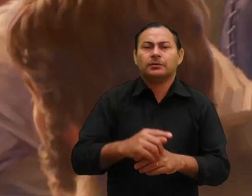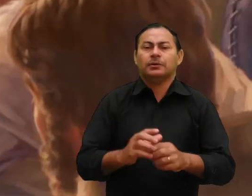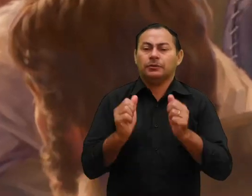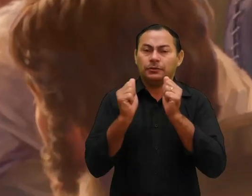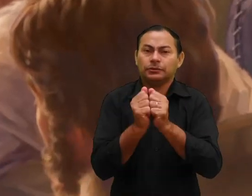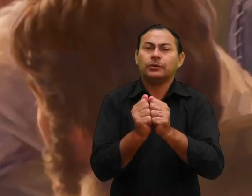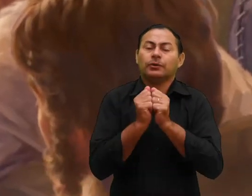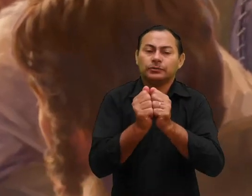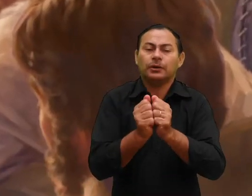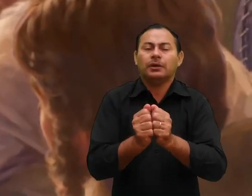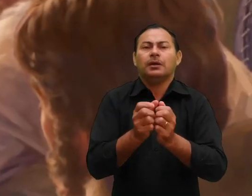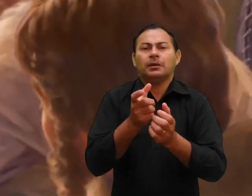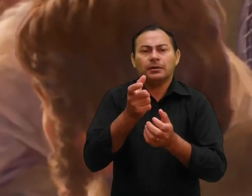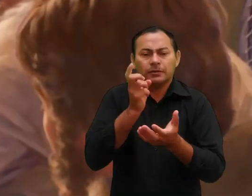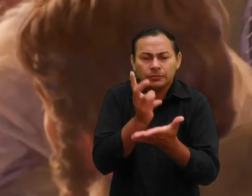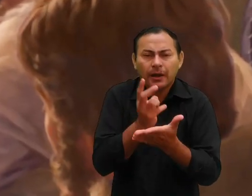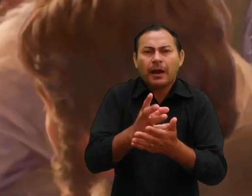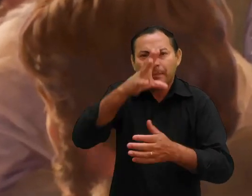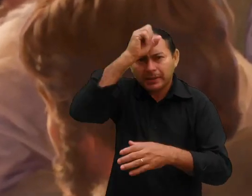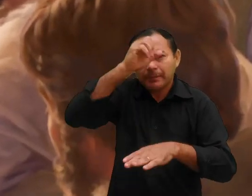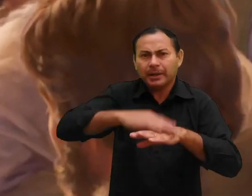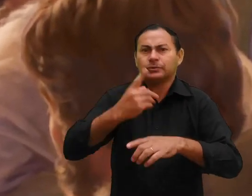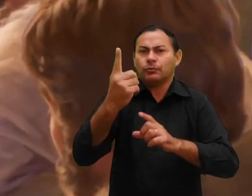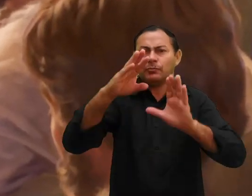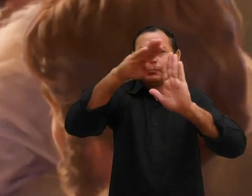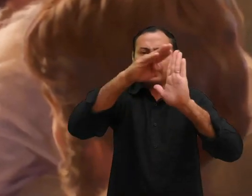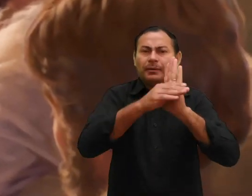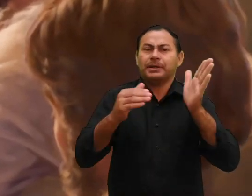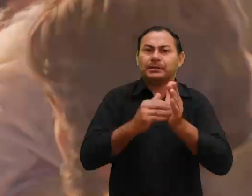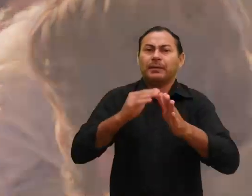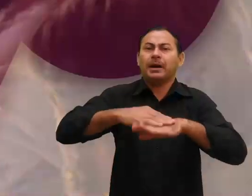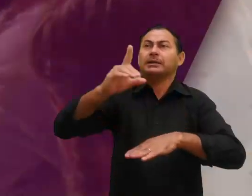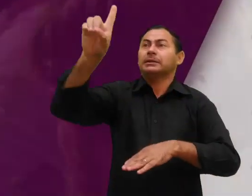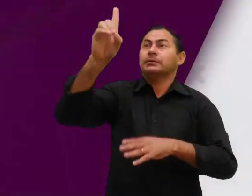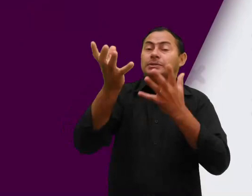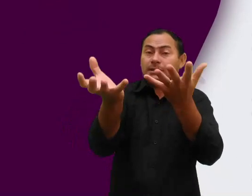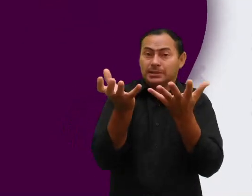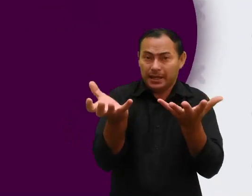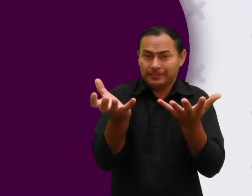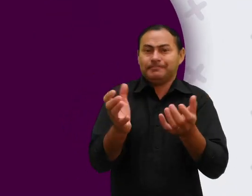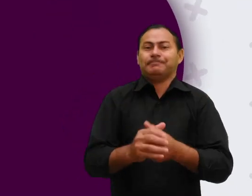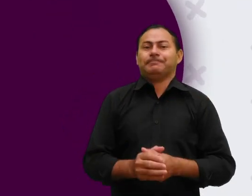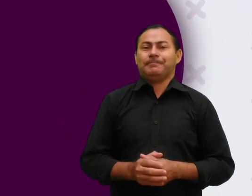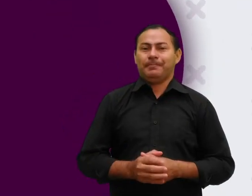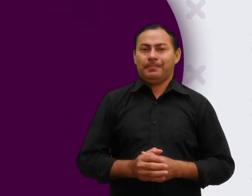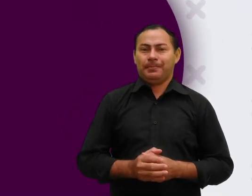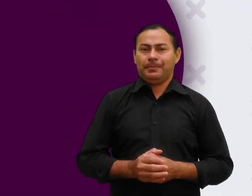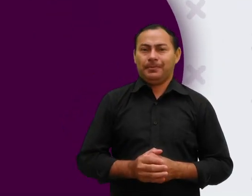volte conosco para acompanhar mais um programa. Até lá, se Deus quiser.